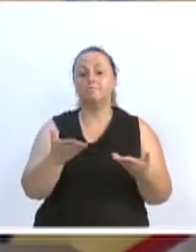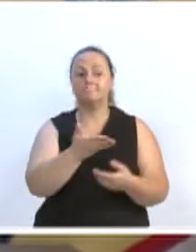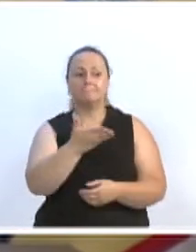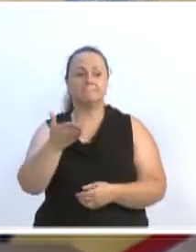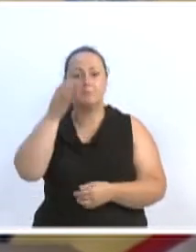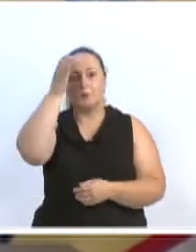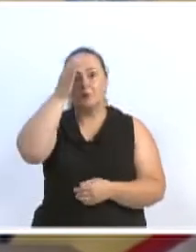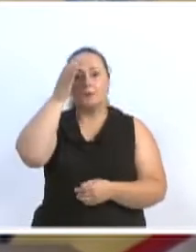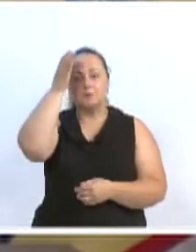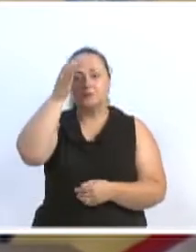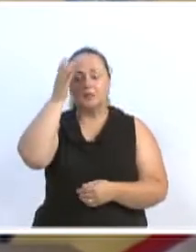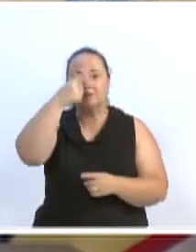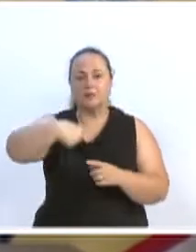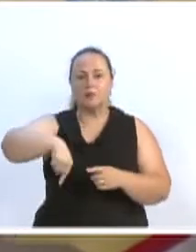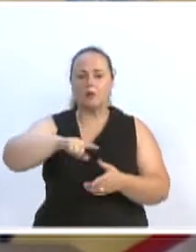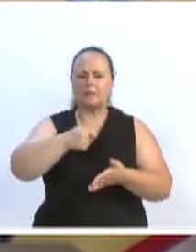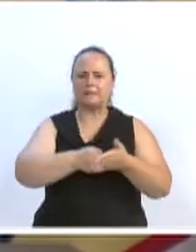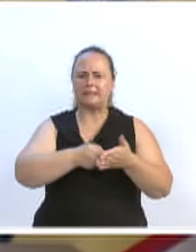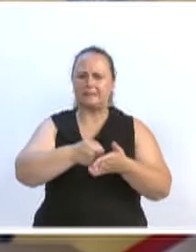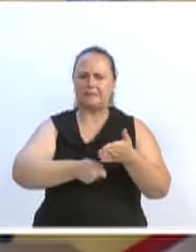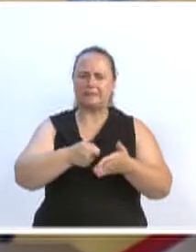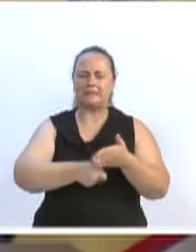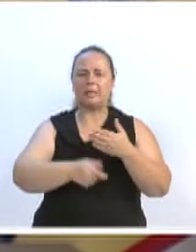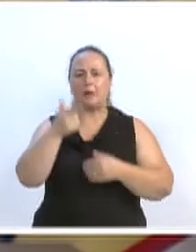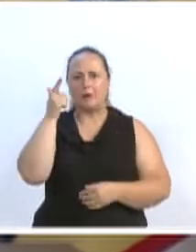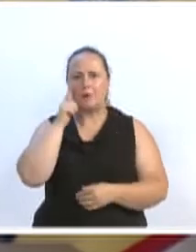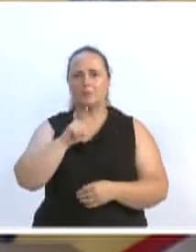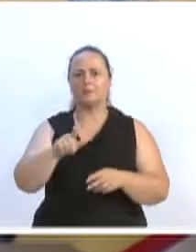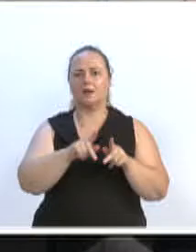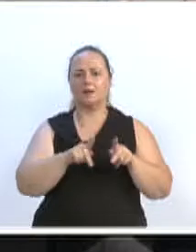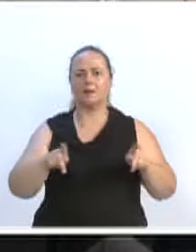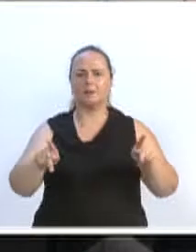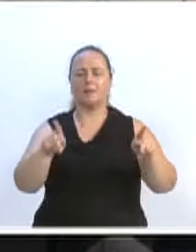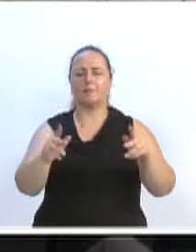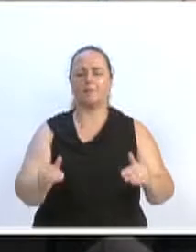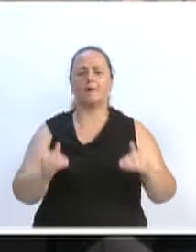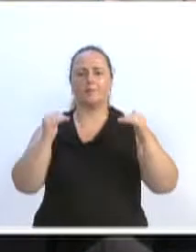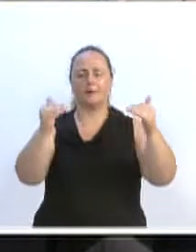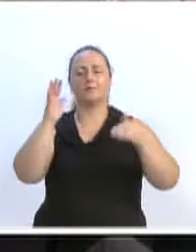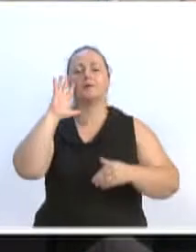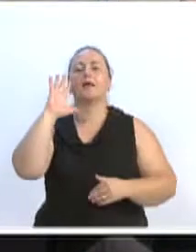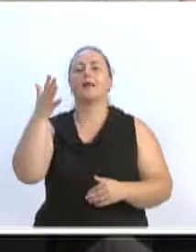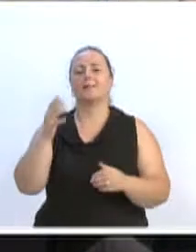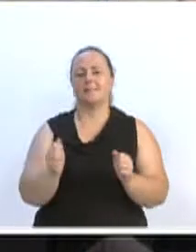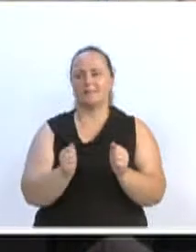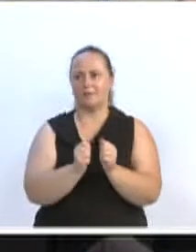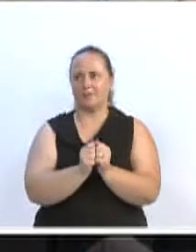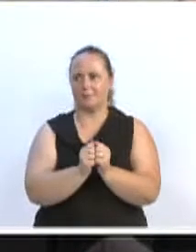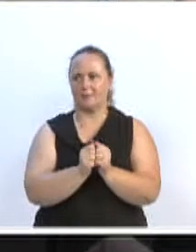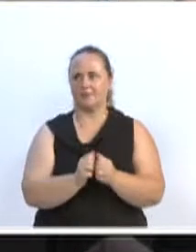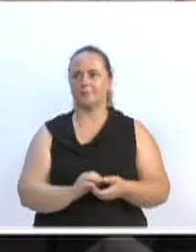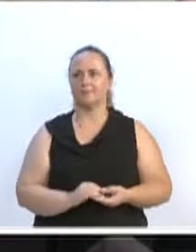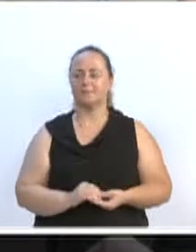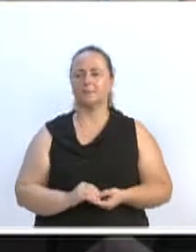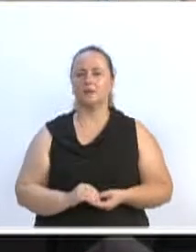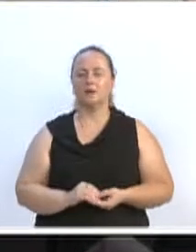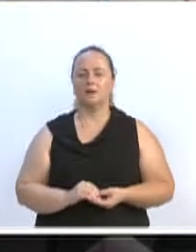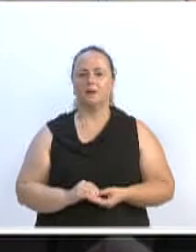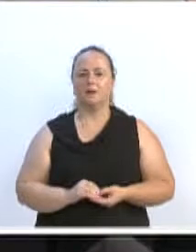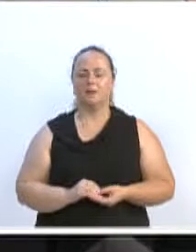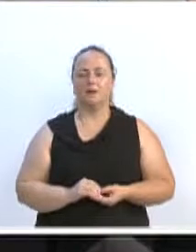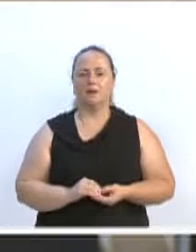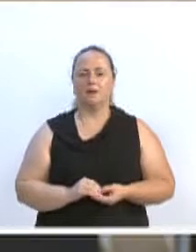para que a gente possa cobrar mais rapidamente da nossa procuradoria do município ou da parte vimos em aparte o vereador adriano